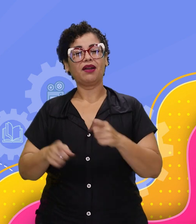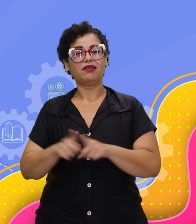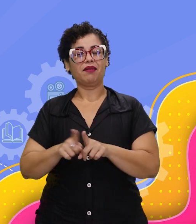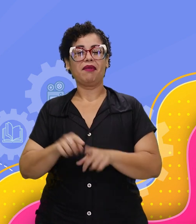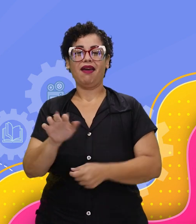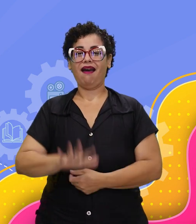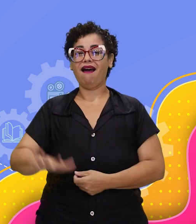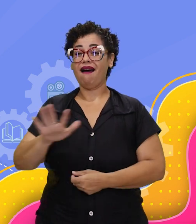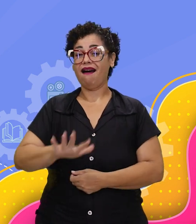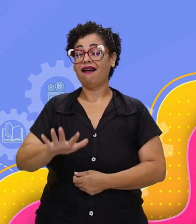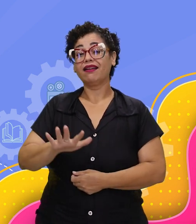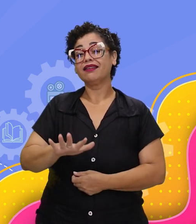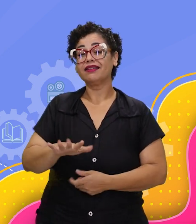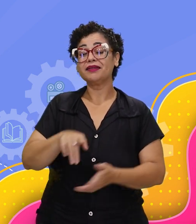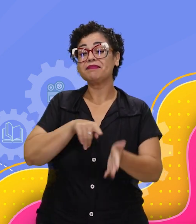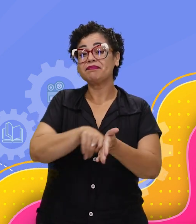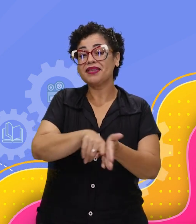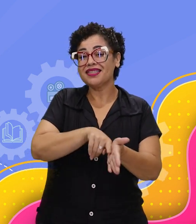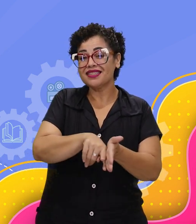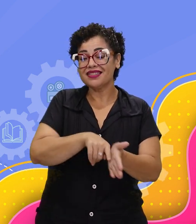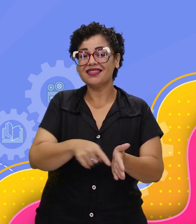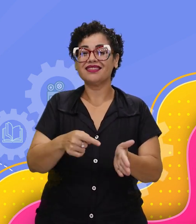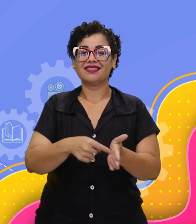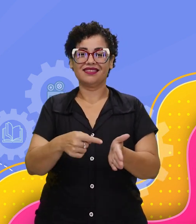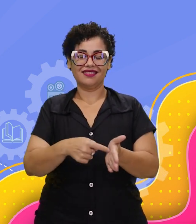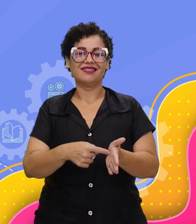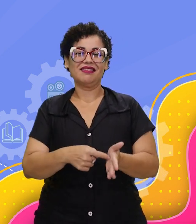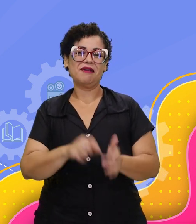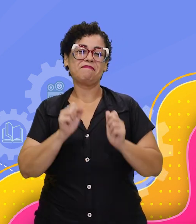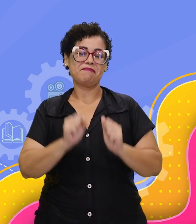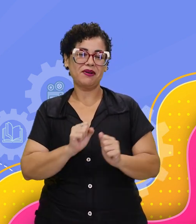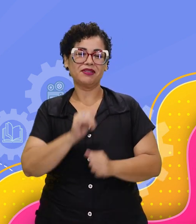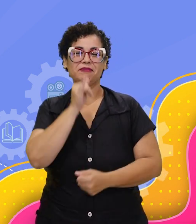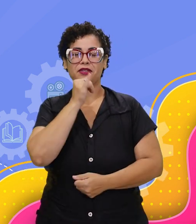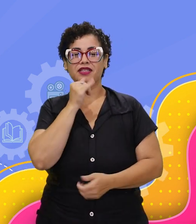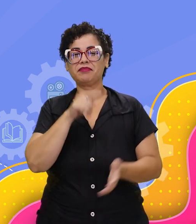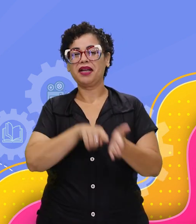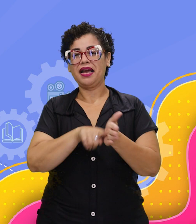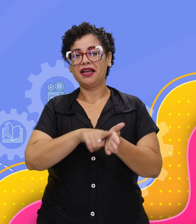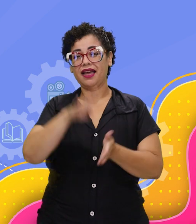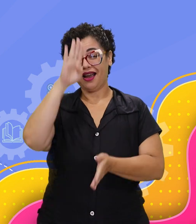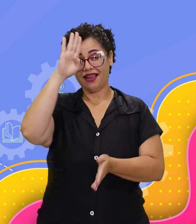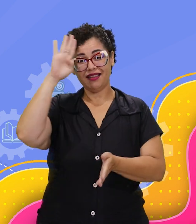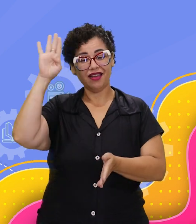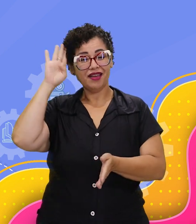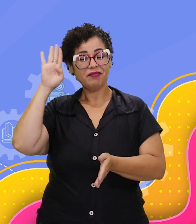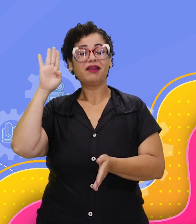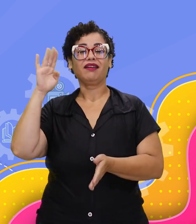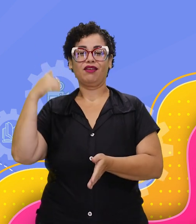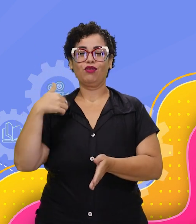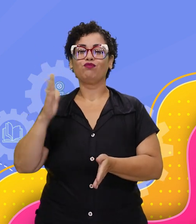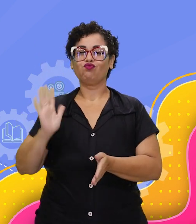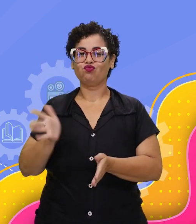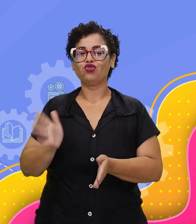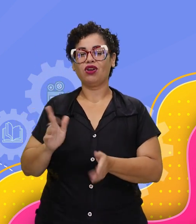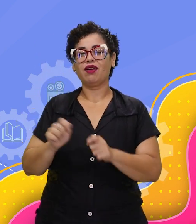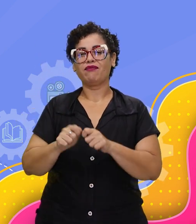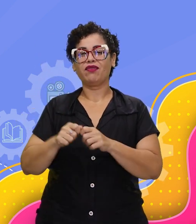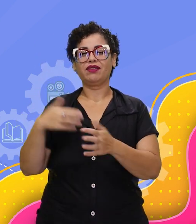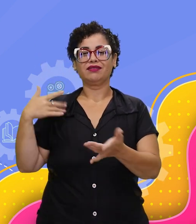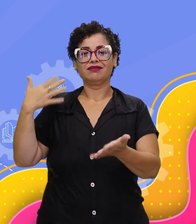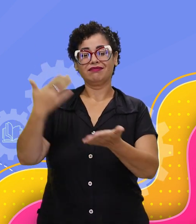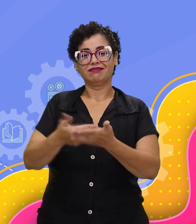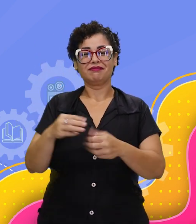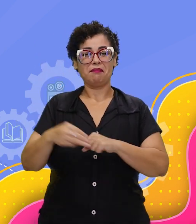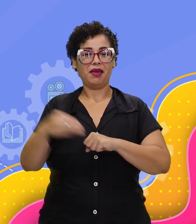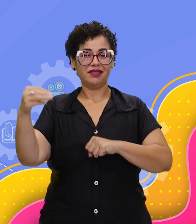da pesquisa. Pode-se, por exemplo, desenvolver pesquisa acadêmica, que foi o que eu particularmente fiz durante o meu